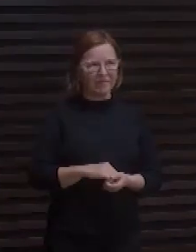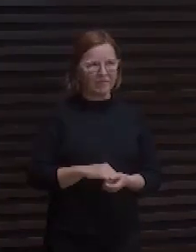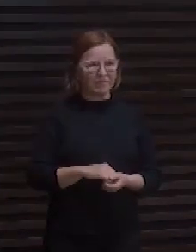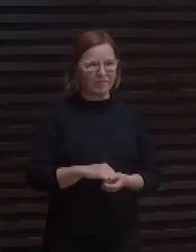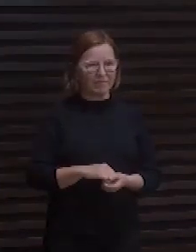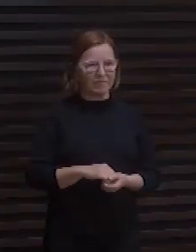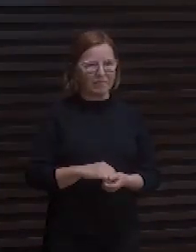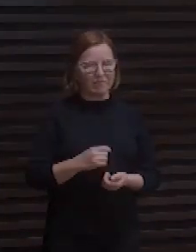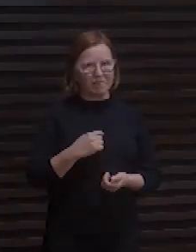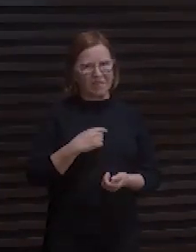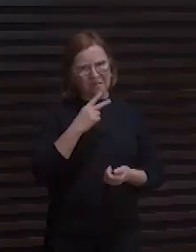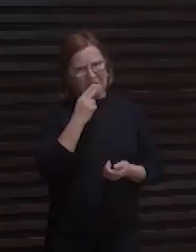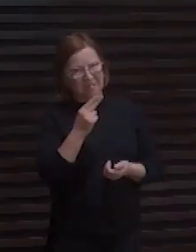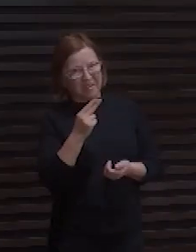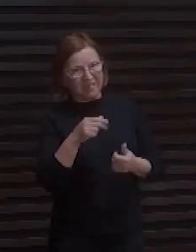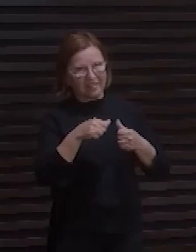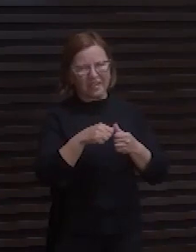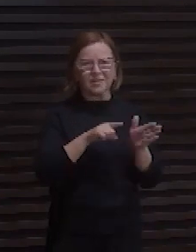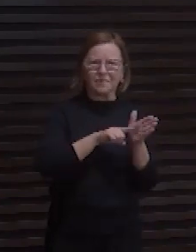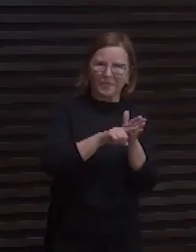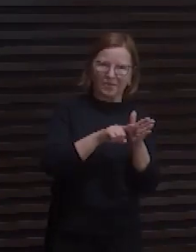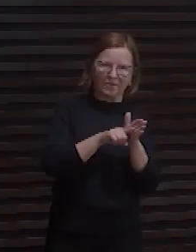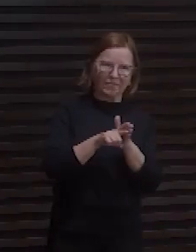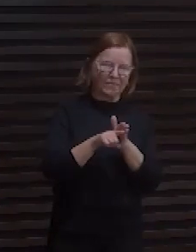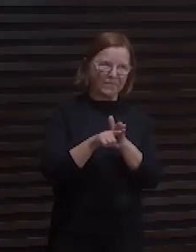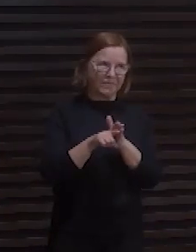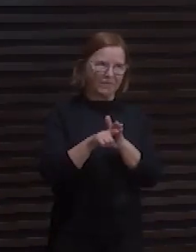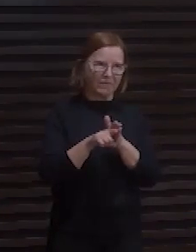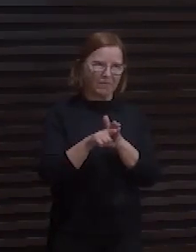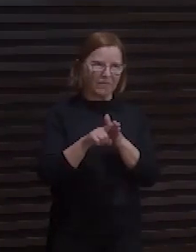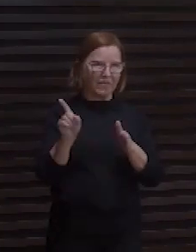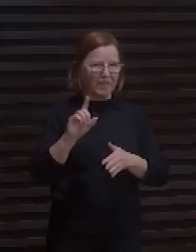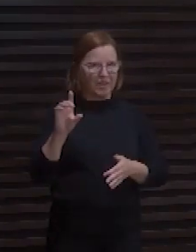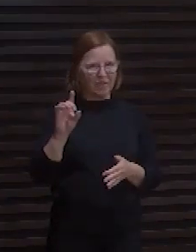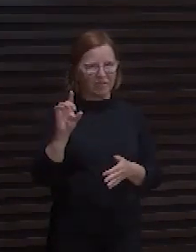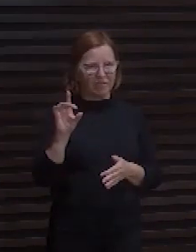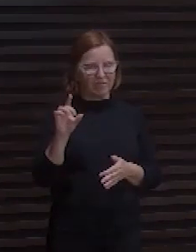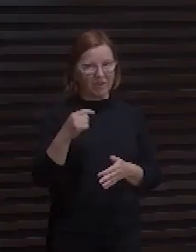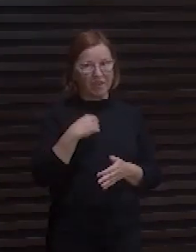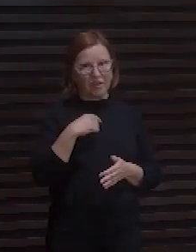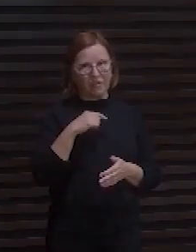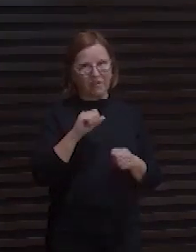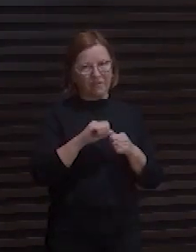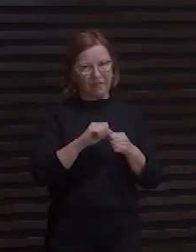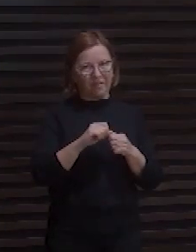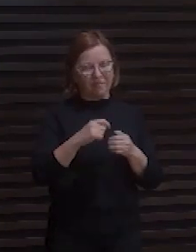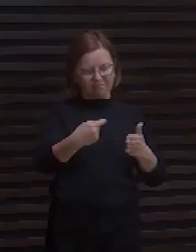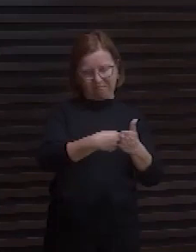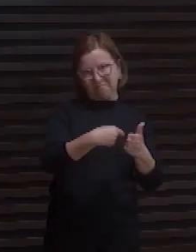Eu acredito que essa é uma pergunta que não apenas eu faço para mim